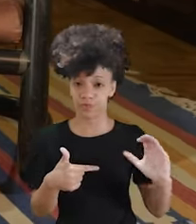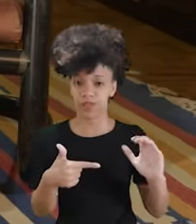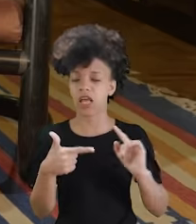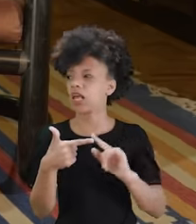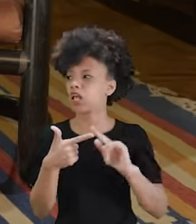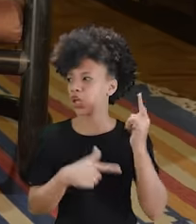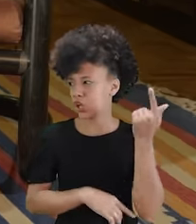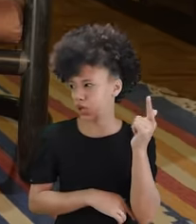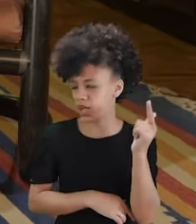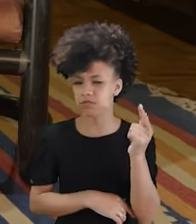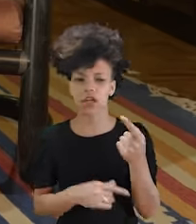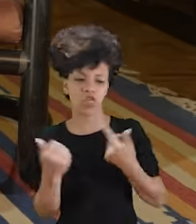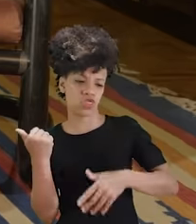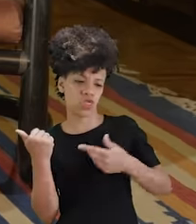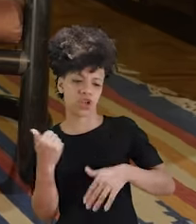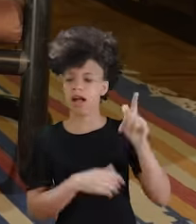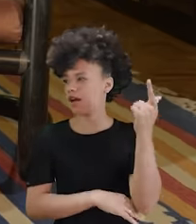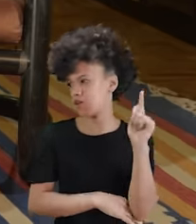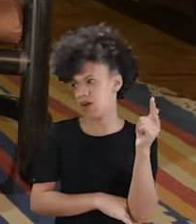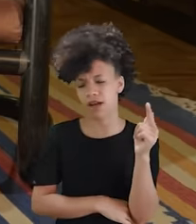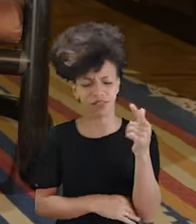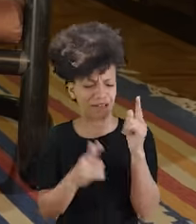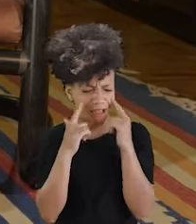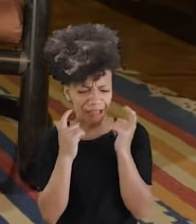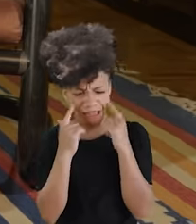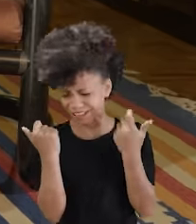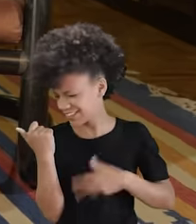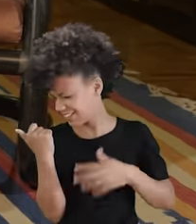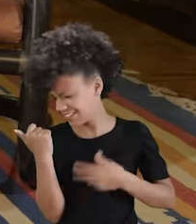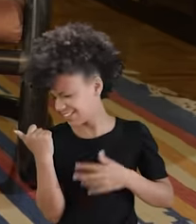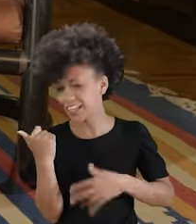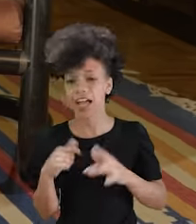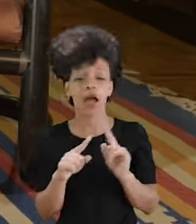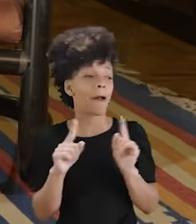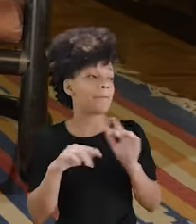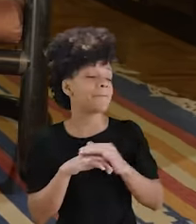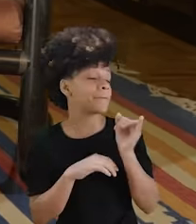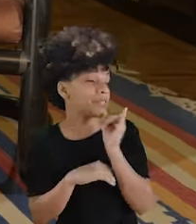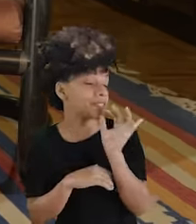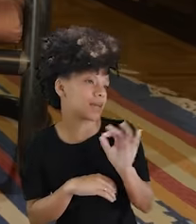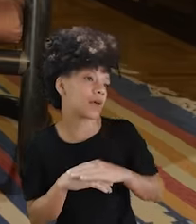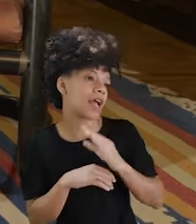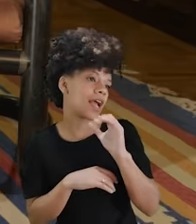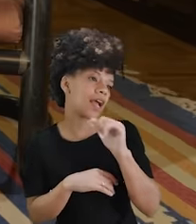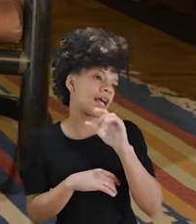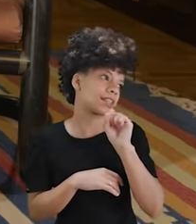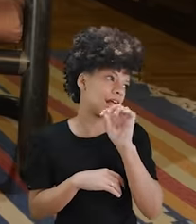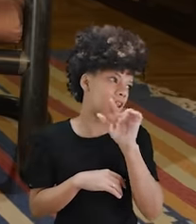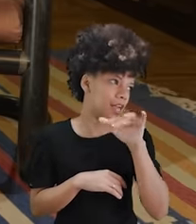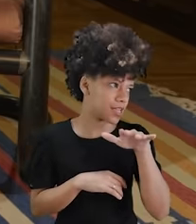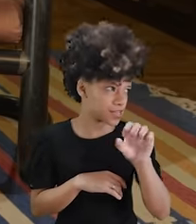e o pessoal de Goiás tocou sertanejo é a galera de Goiás que vai chorar até exato por exemplo os catalães eles são